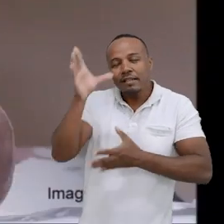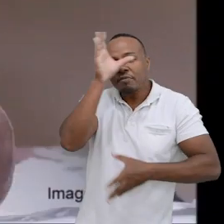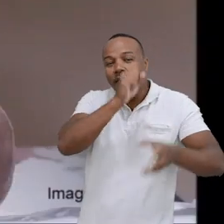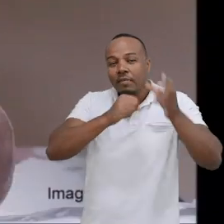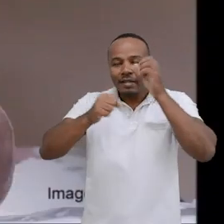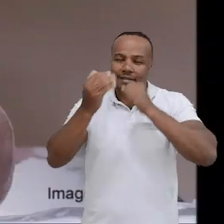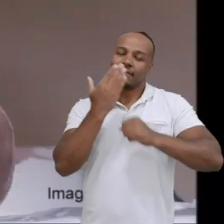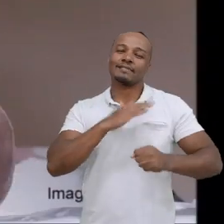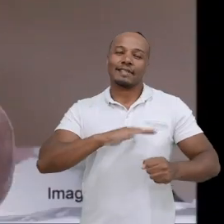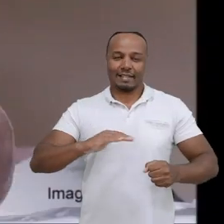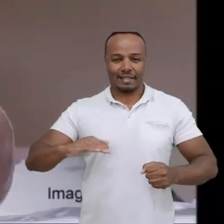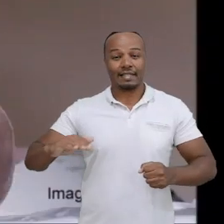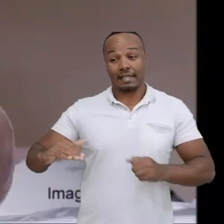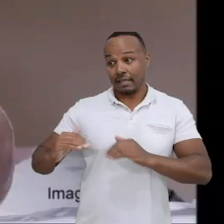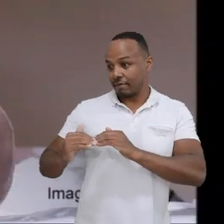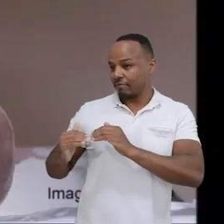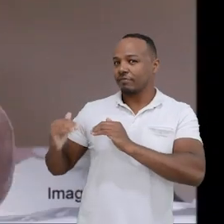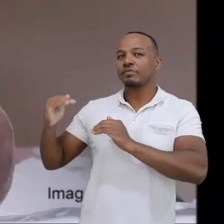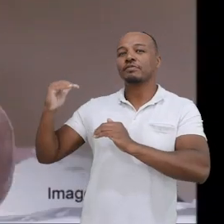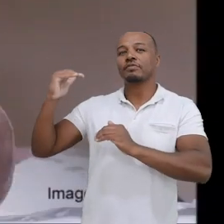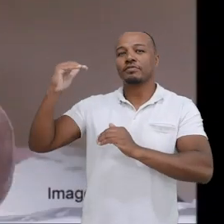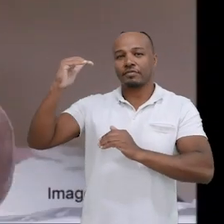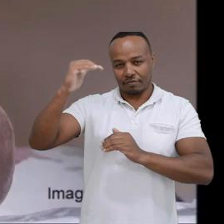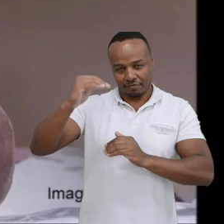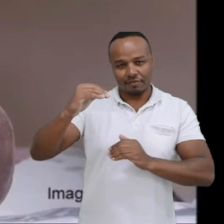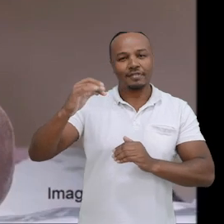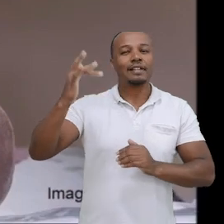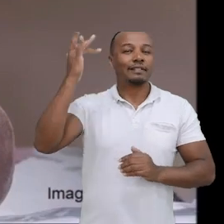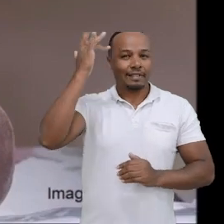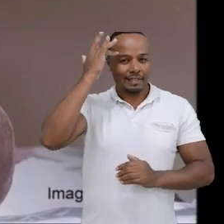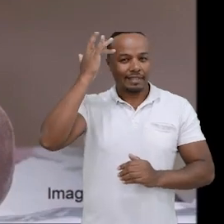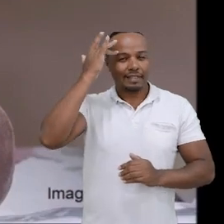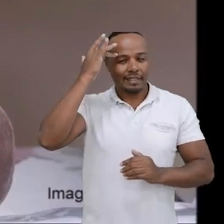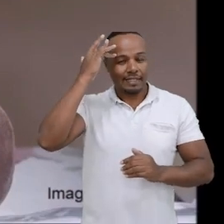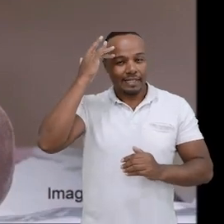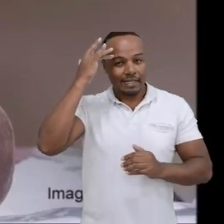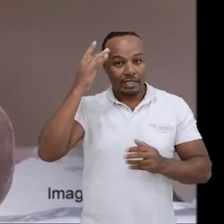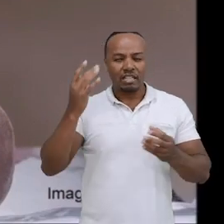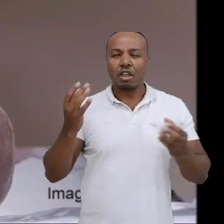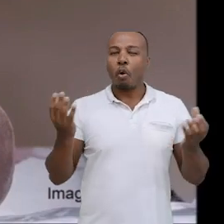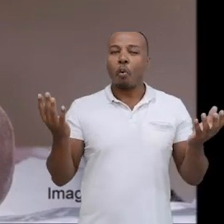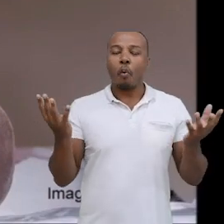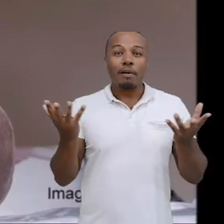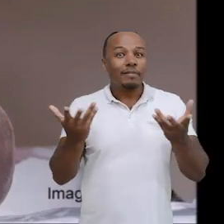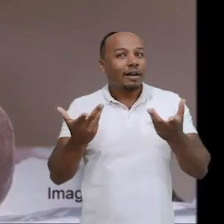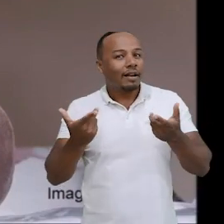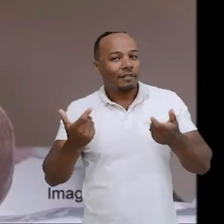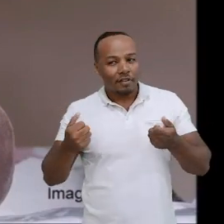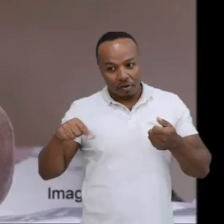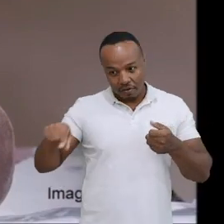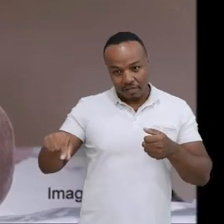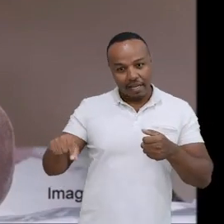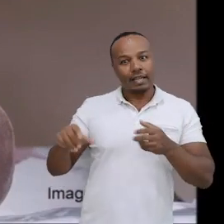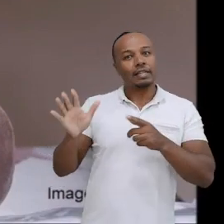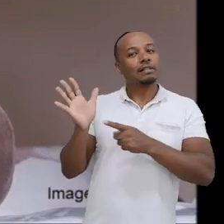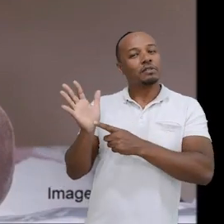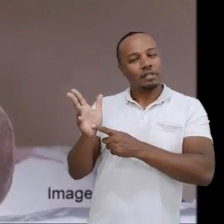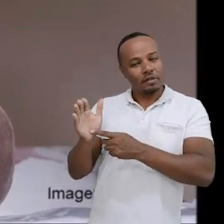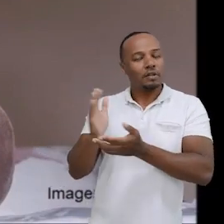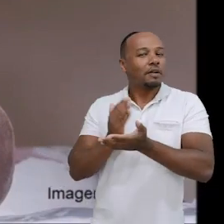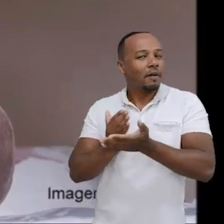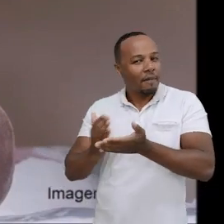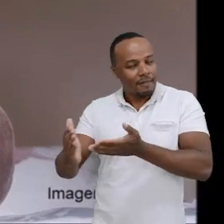bebês, o aprendizado das crianças sempre em crescimento e amadurecimento. E o incrível é saber que